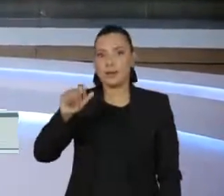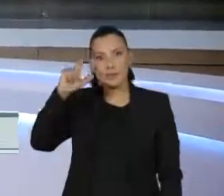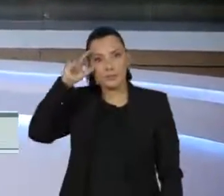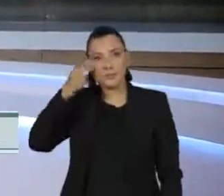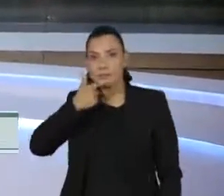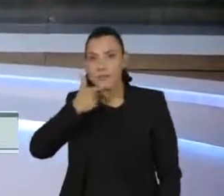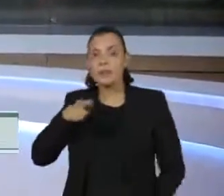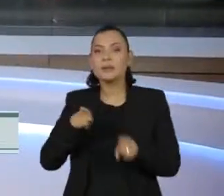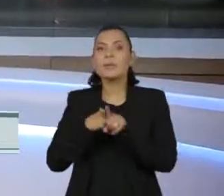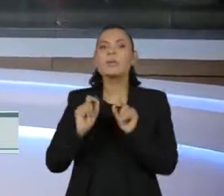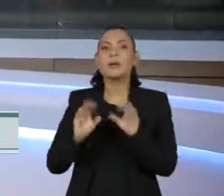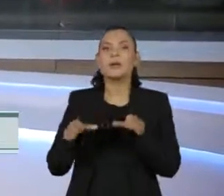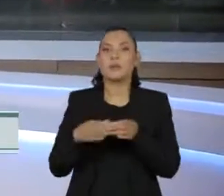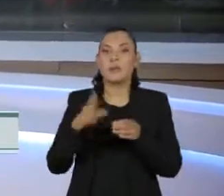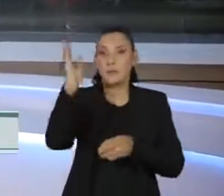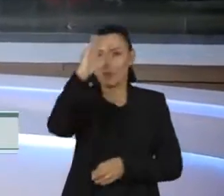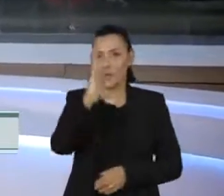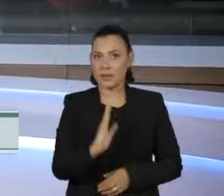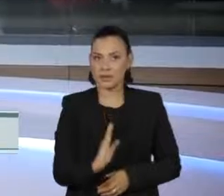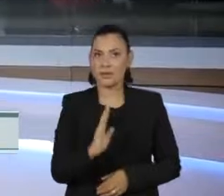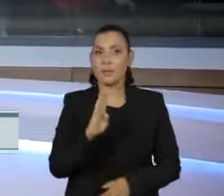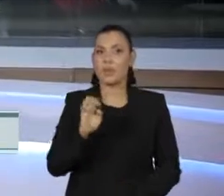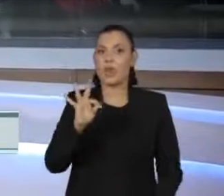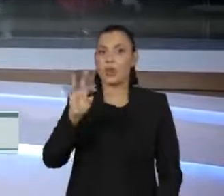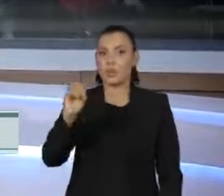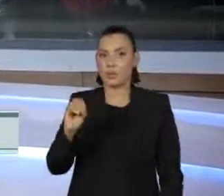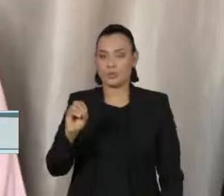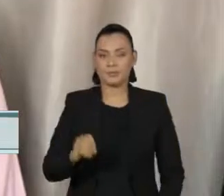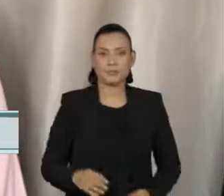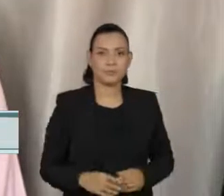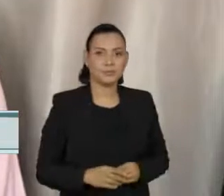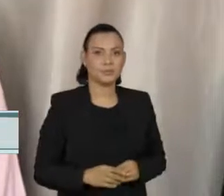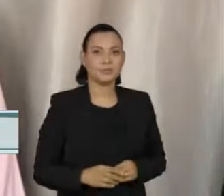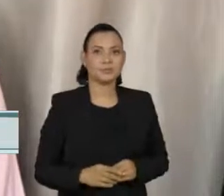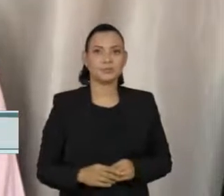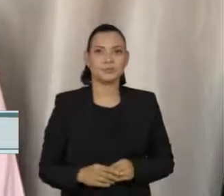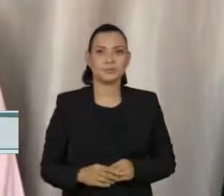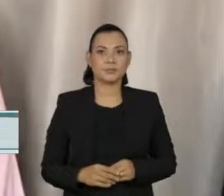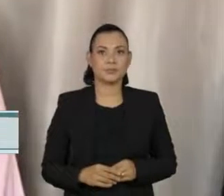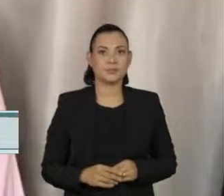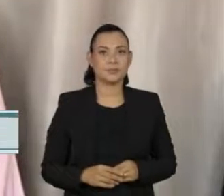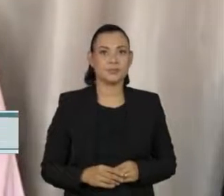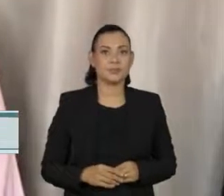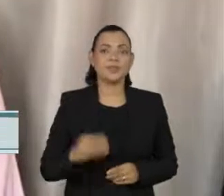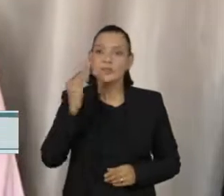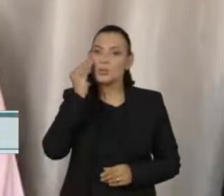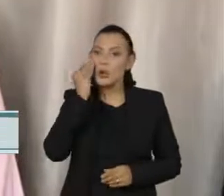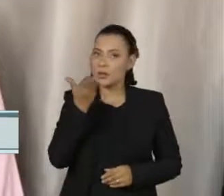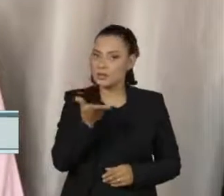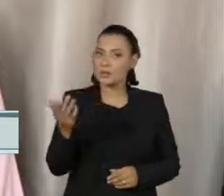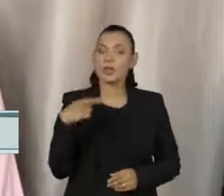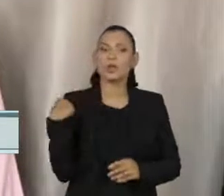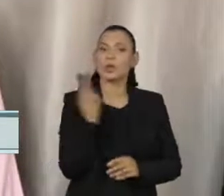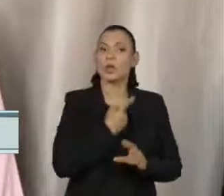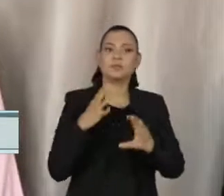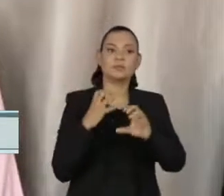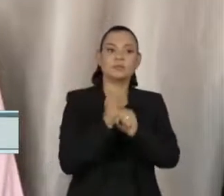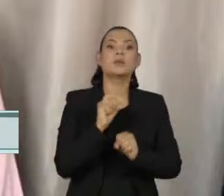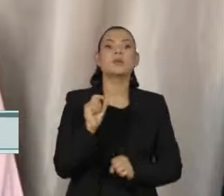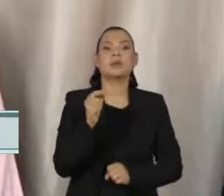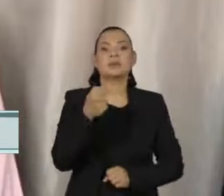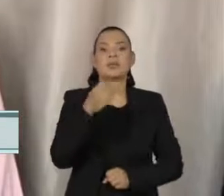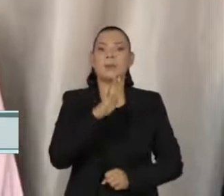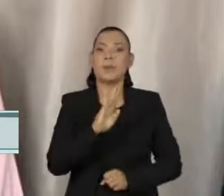Organização Nacional dos Cegos do Brasil, Beto Pereira. Joyce, são aproximadamente 7 milhões de